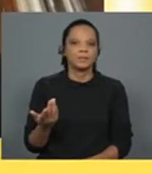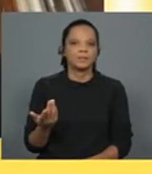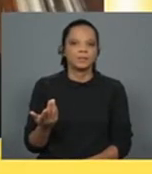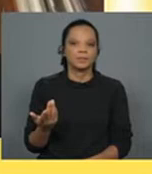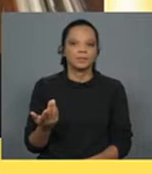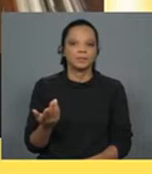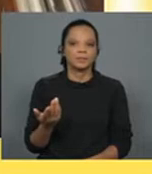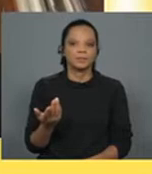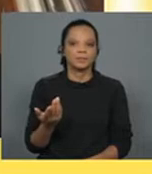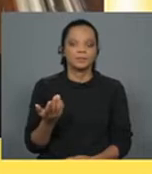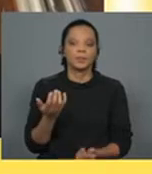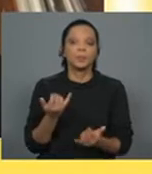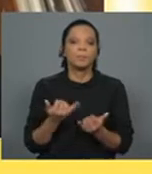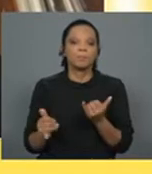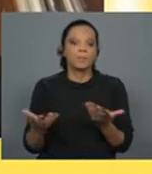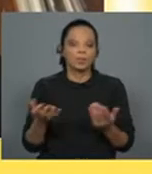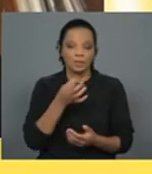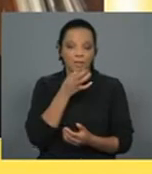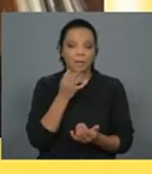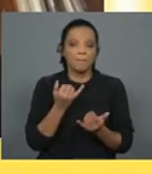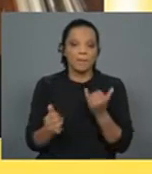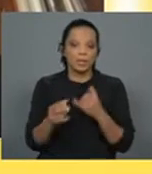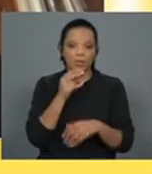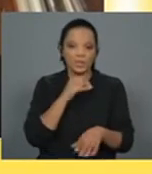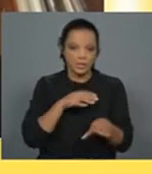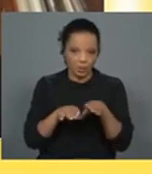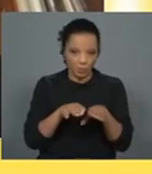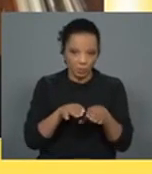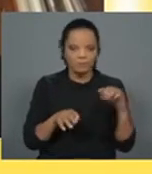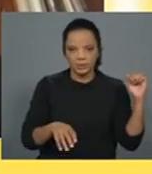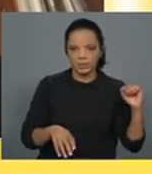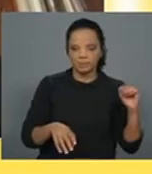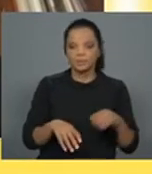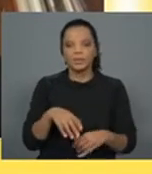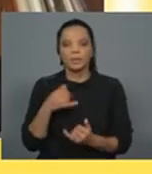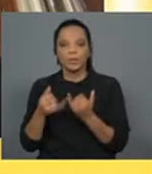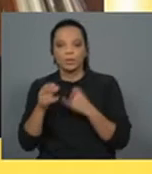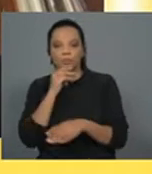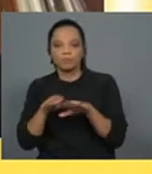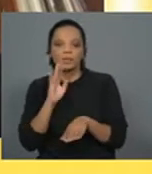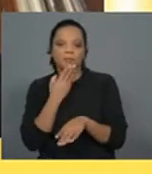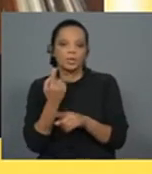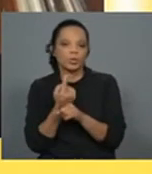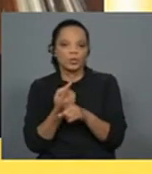o perigo, digamos assim, está a falar do perigo sísmico? Sim. O perigo sísmico depende de muitas coisas.